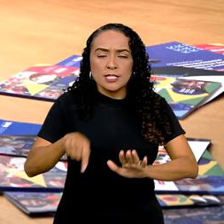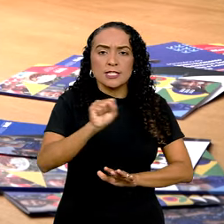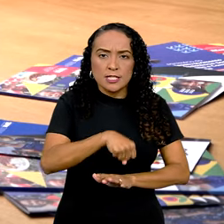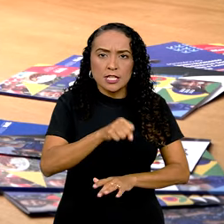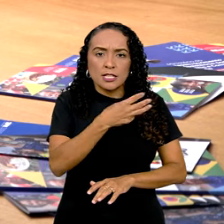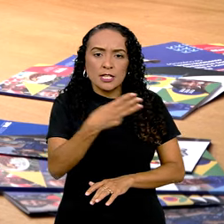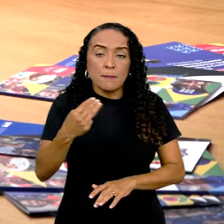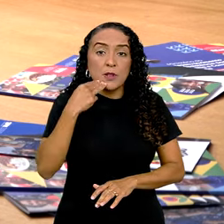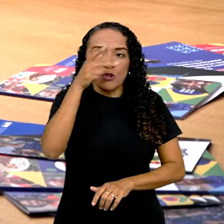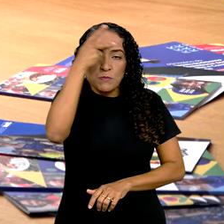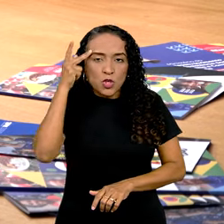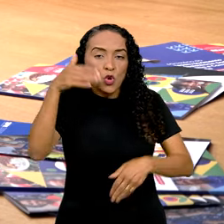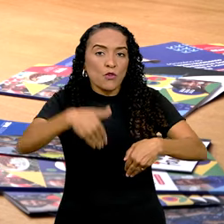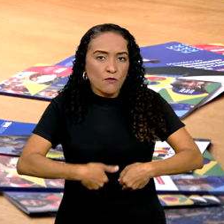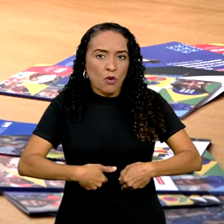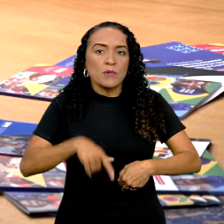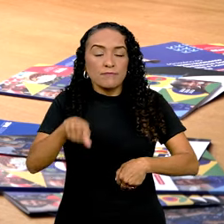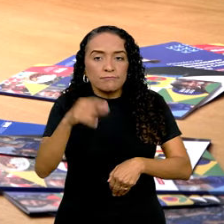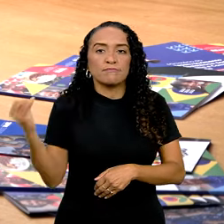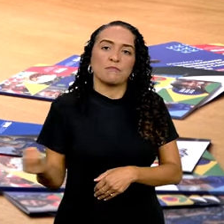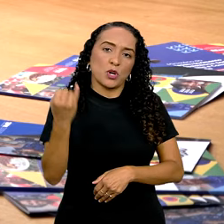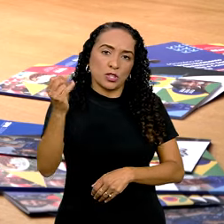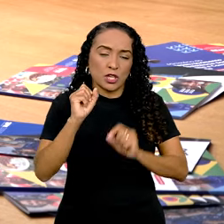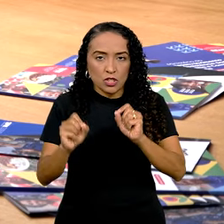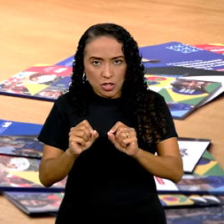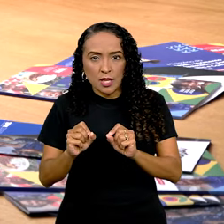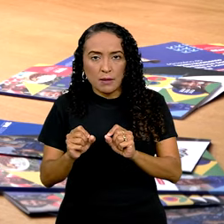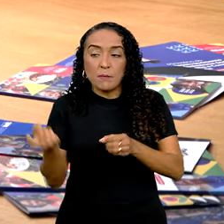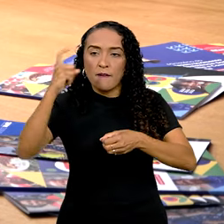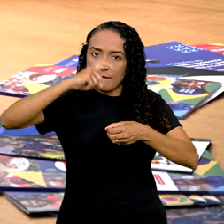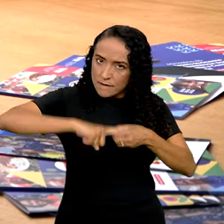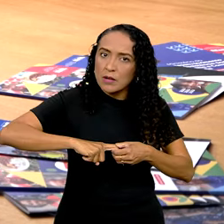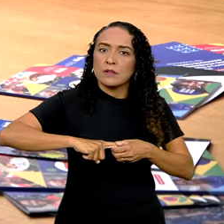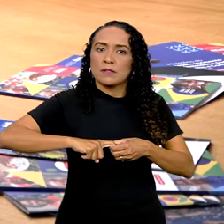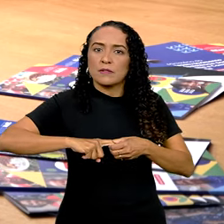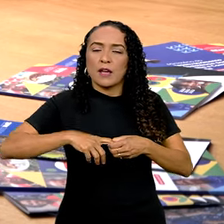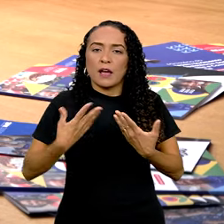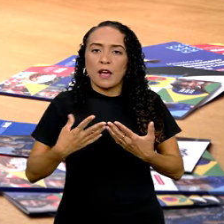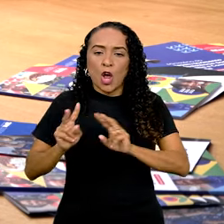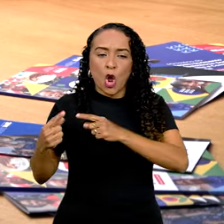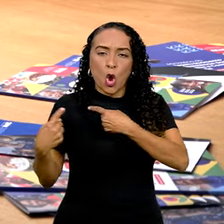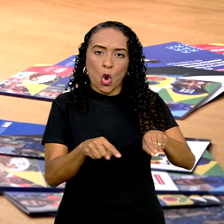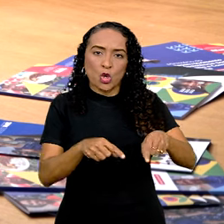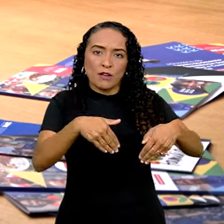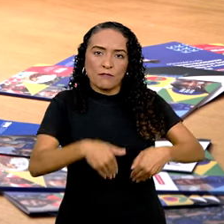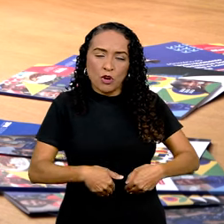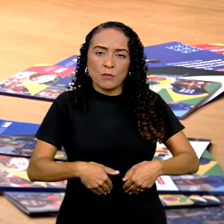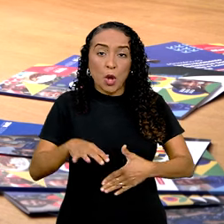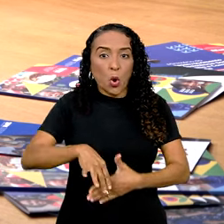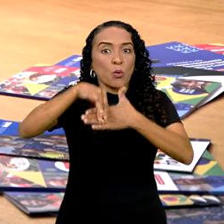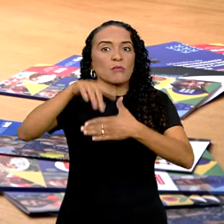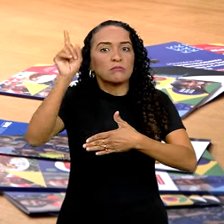33 milhões de pessoas passando fome isso foi super importante para eh retomar né a o combate à fome como uma